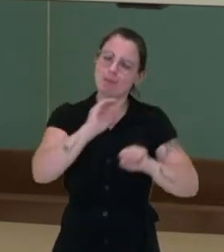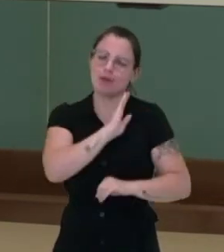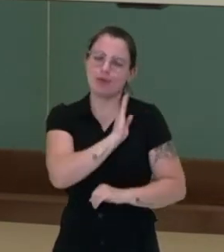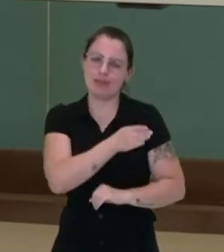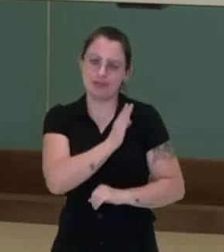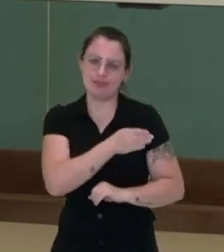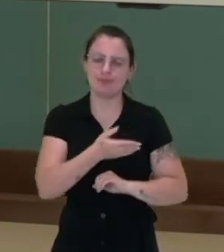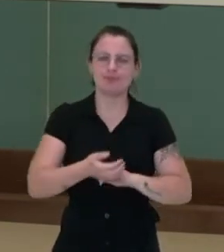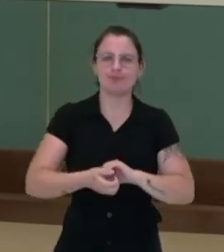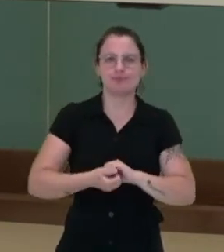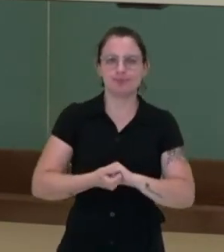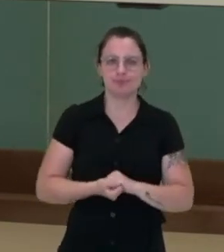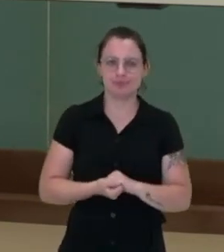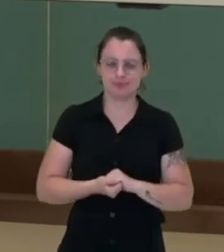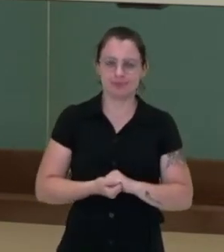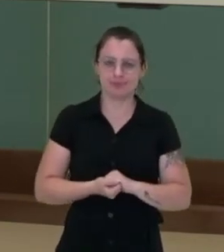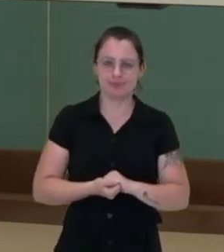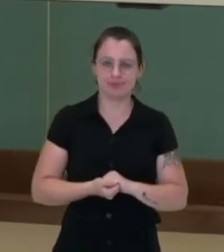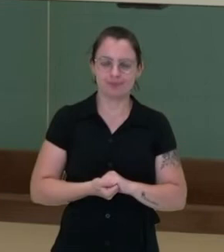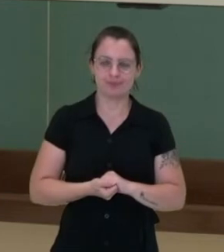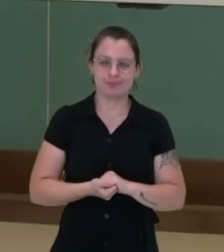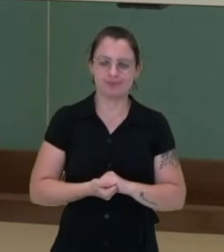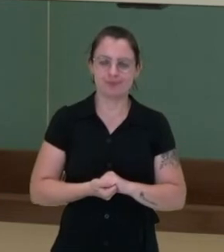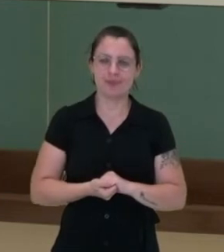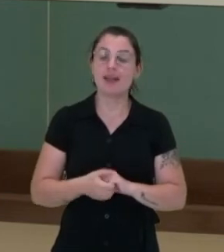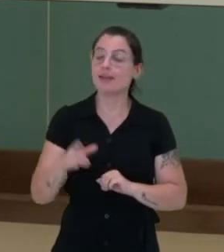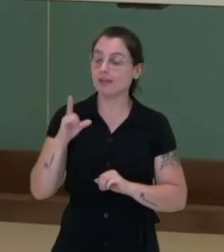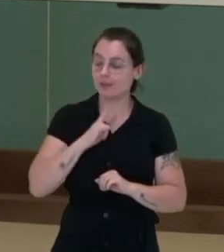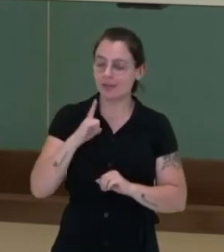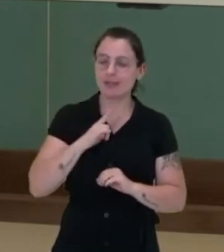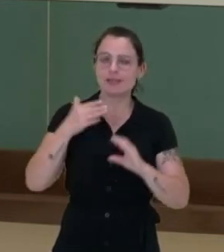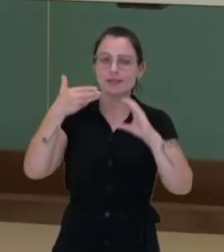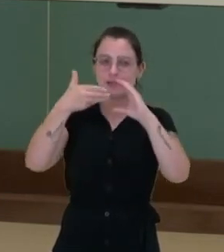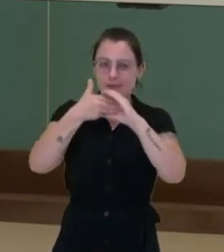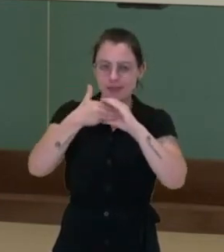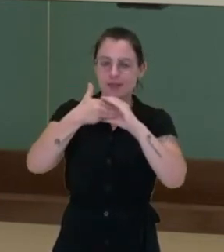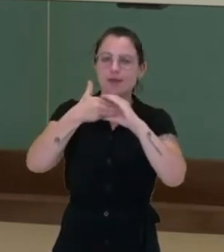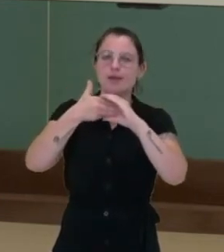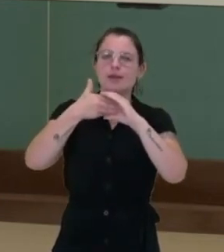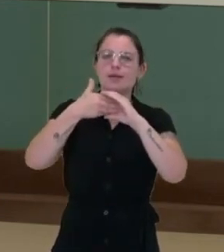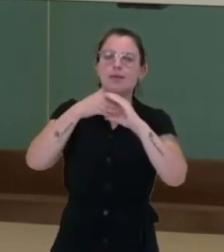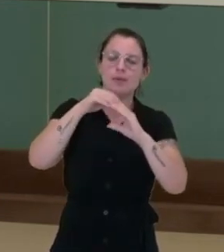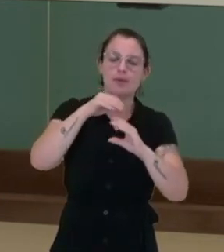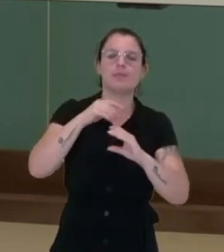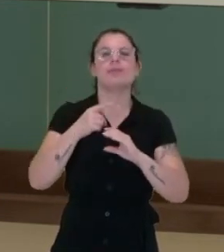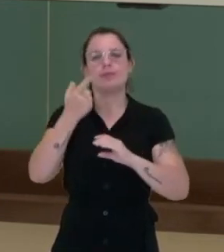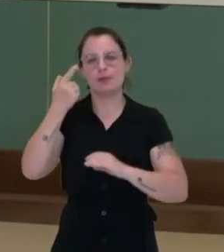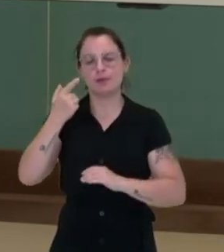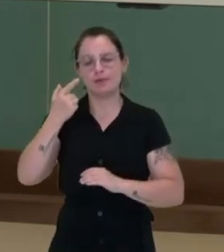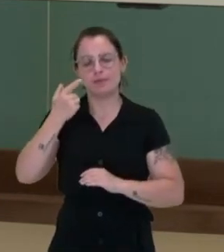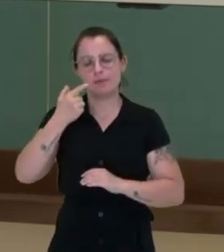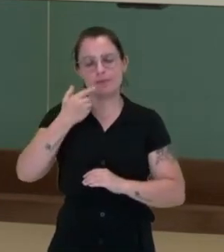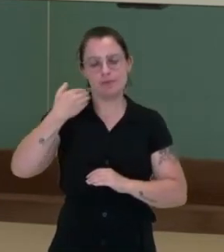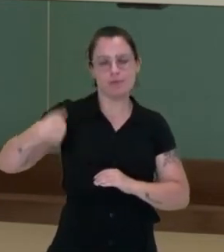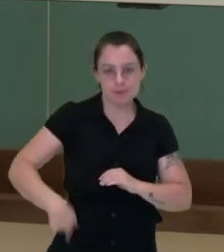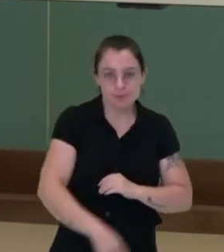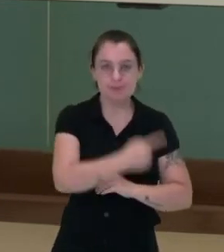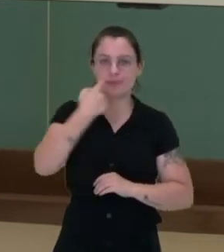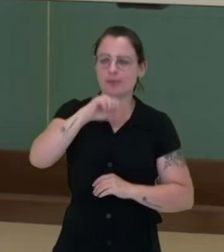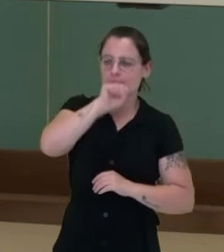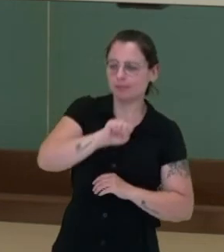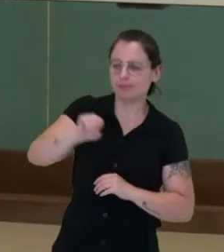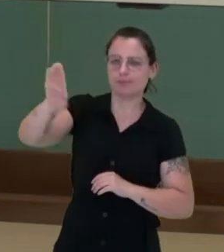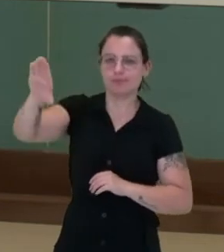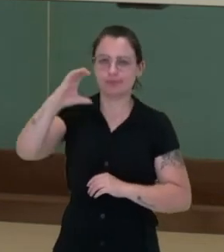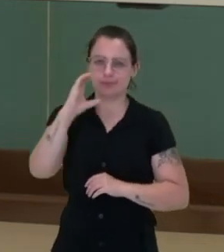na célula, a célula sanguínea em massa vai capturar o dióxido de carbono, volta para o pulmão e sai na nossa